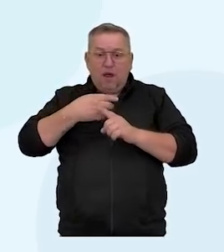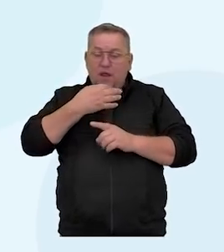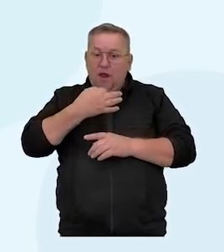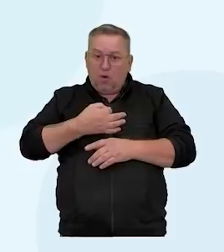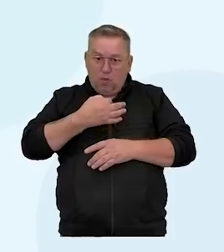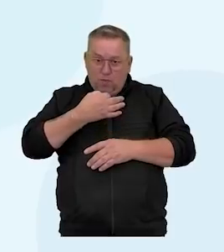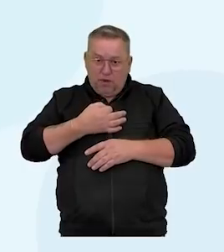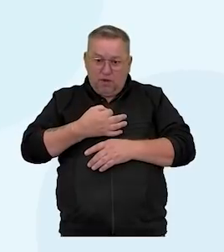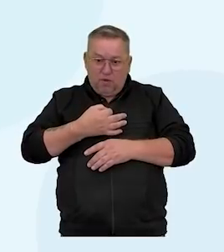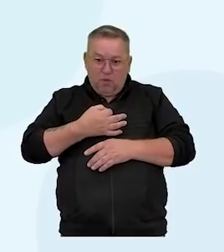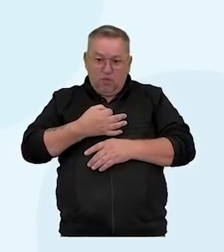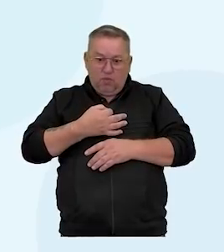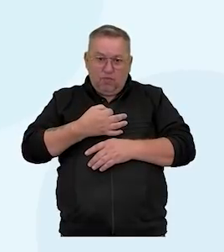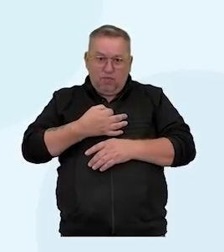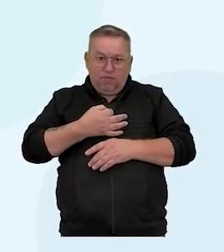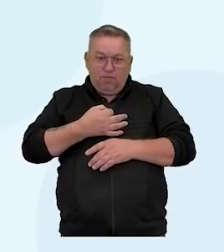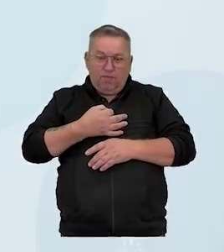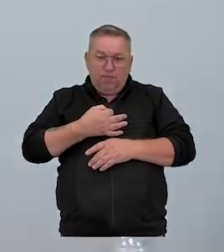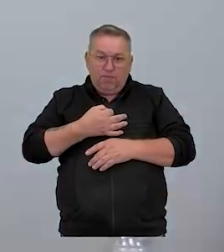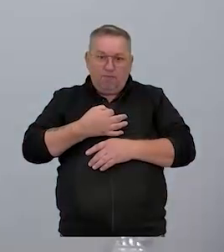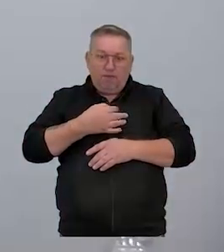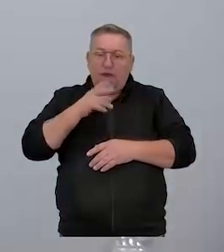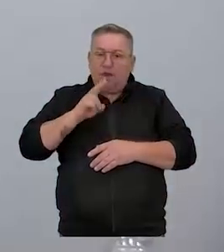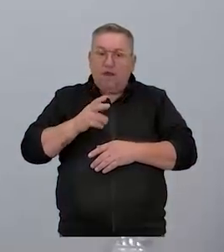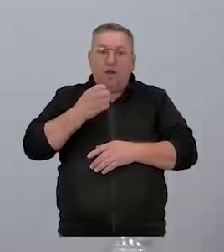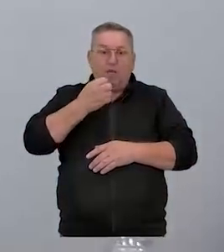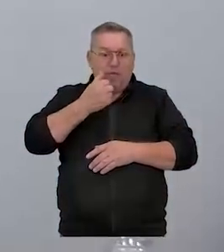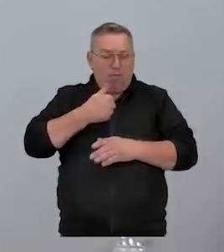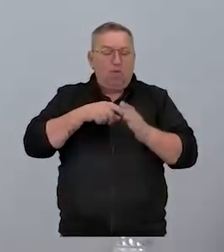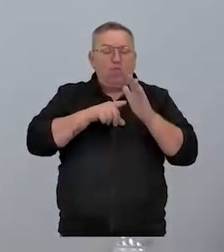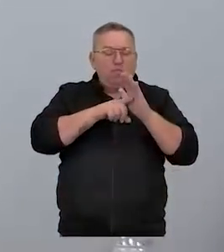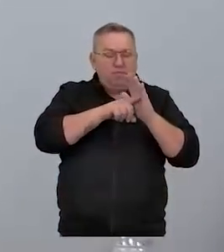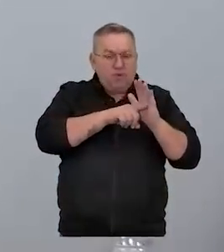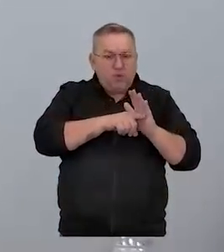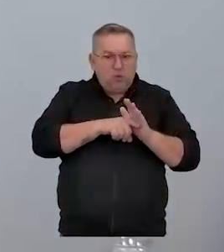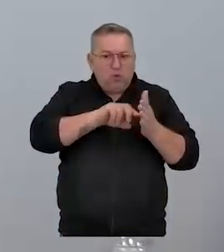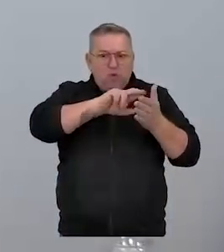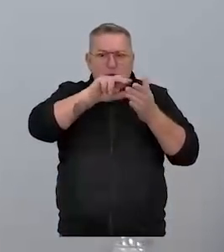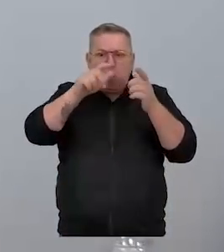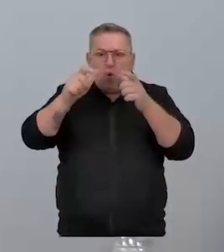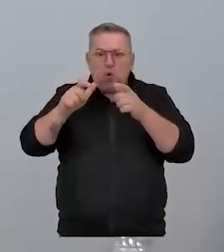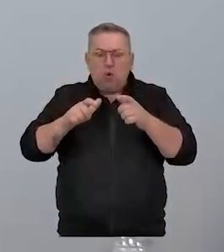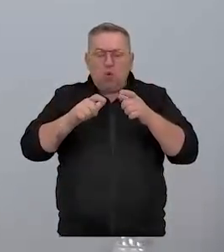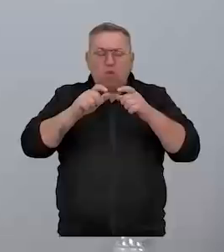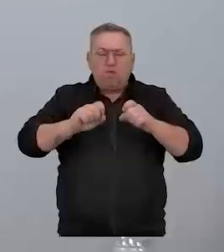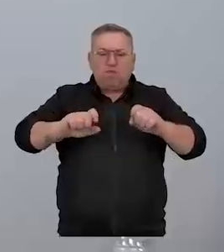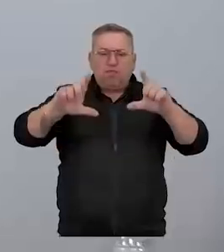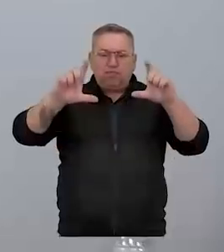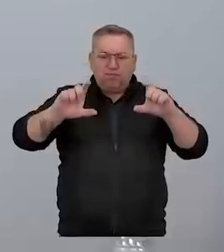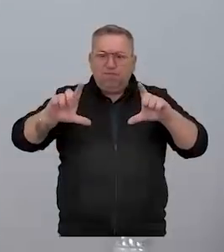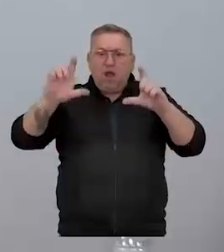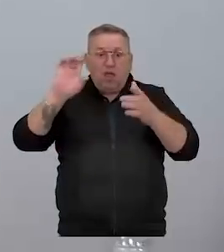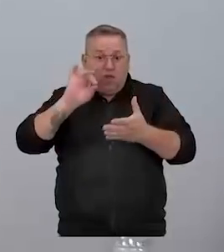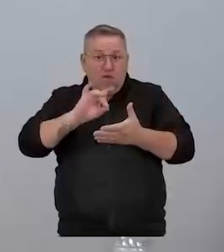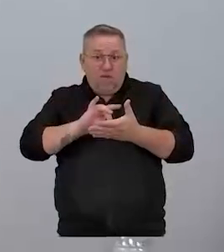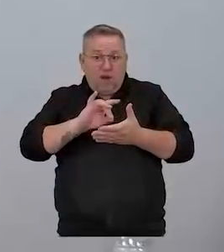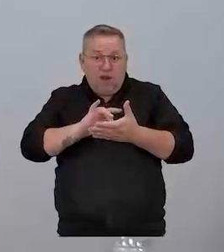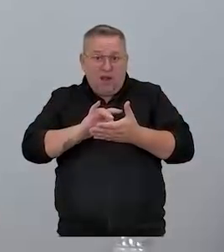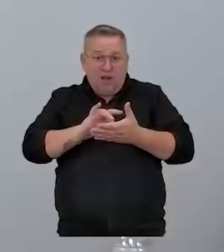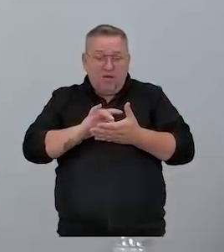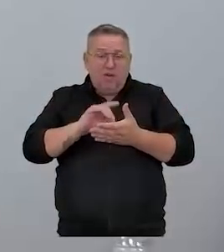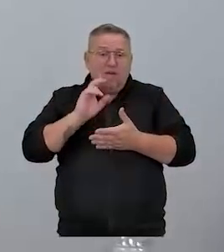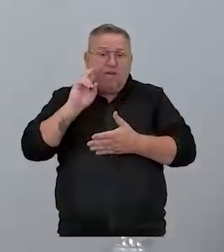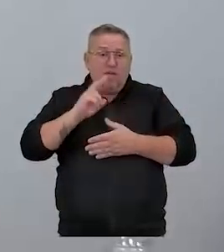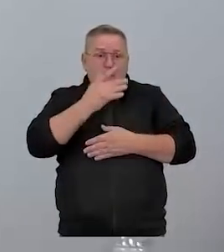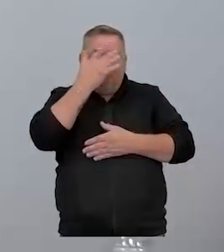comentamos sobre isso na aula anterior, né? Sempre bom aí pesquisar em diversas fontes, fontes sólidas, estudiosos.